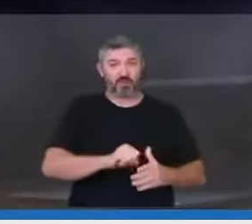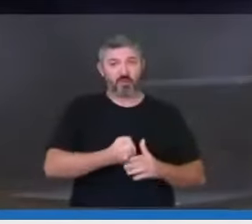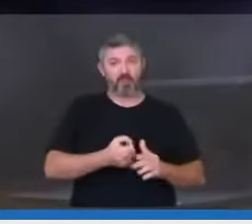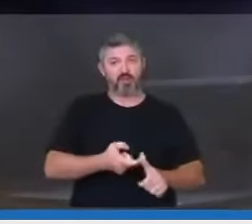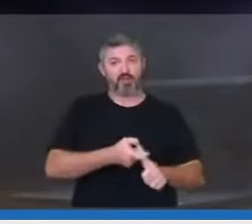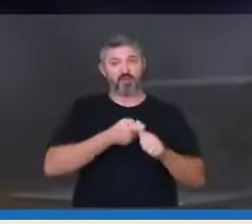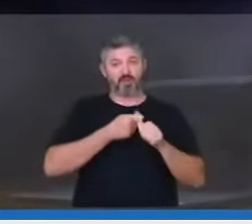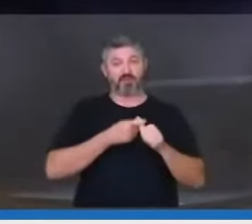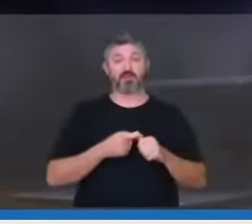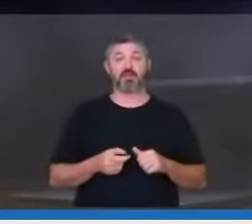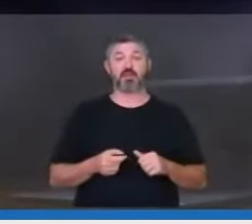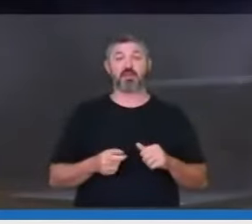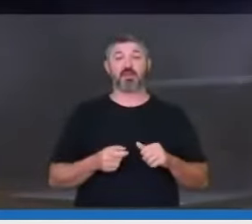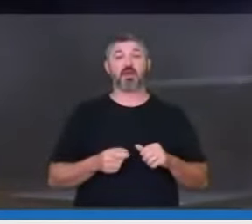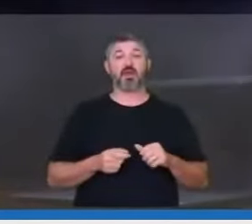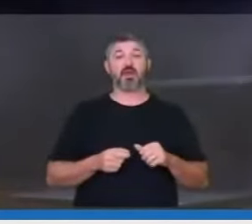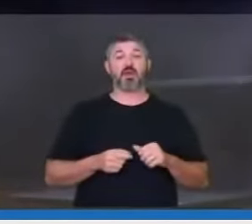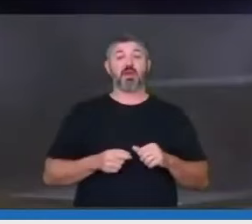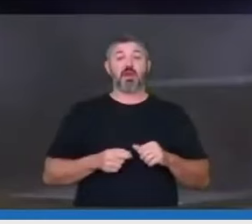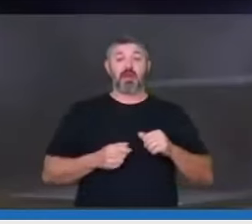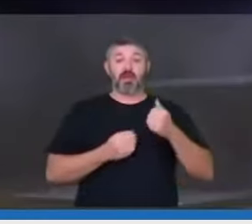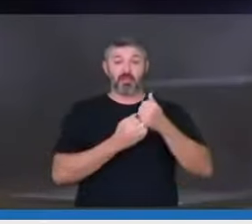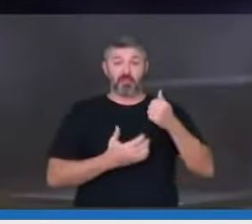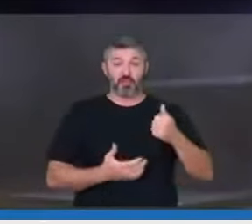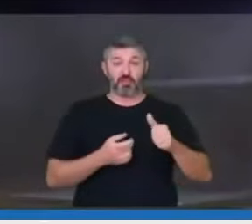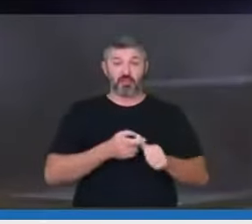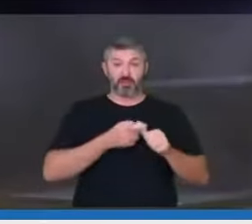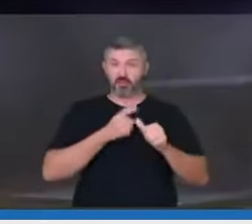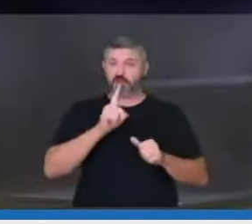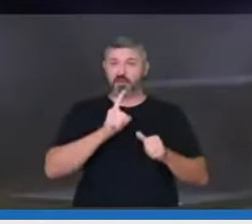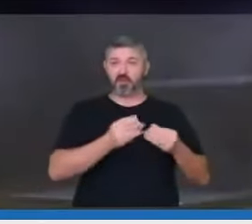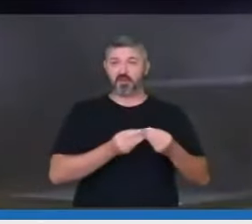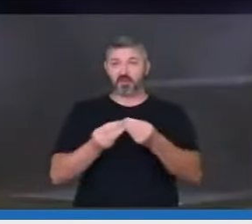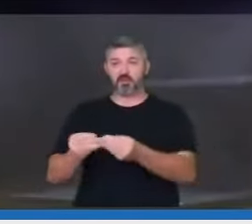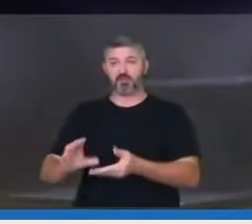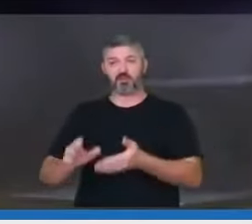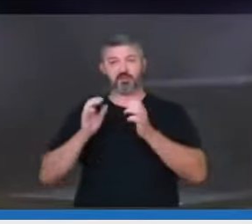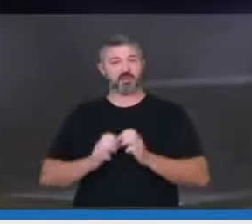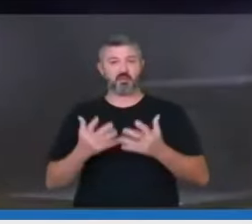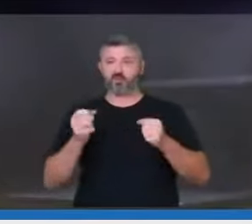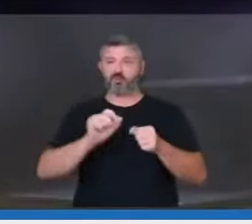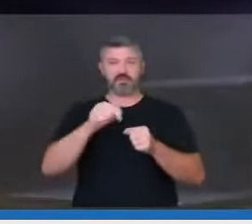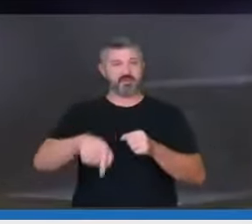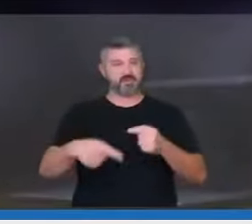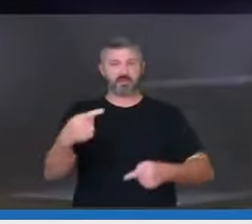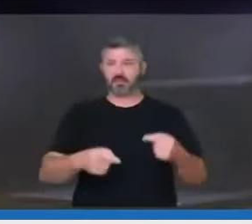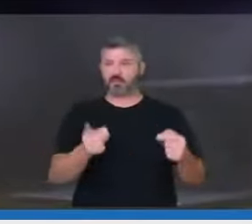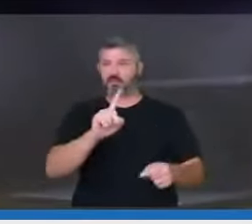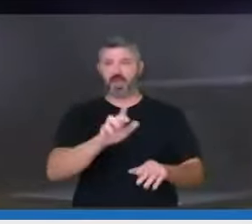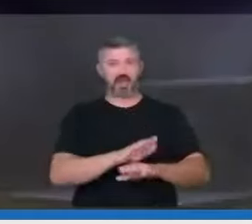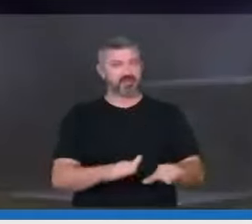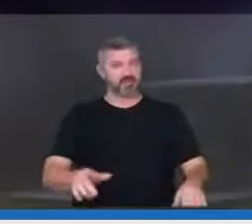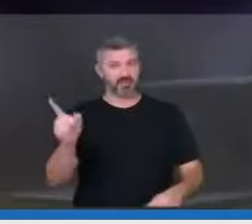à mesa diretora. E ele tentando explicar ali que não é isso, seria uma medida cautelar de suspensão e